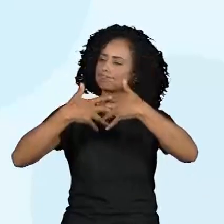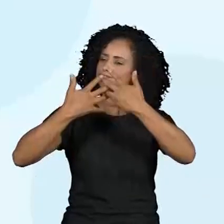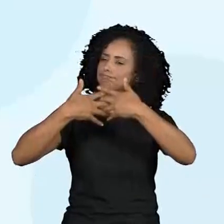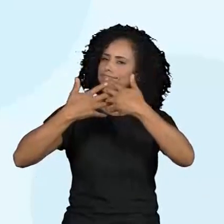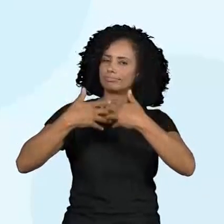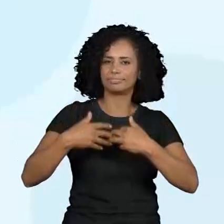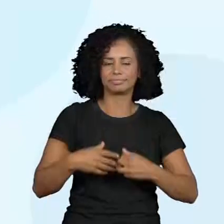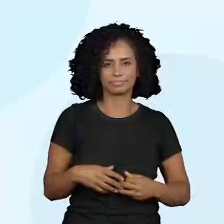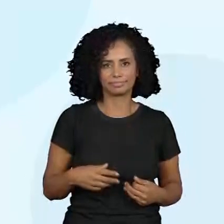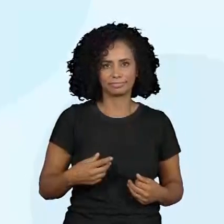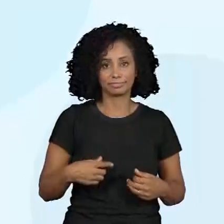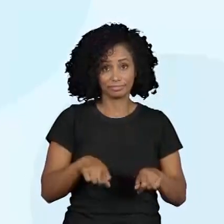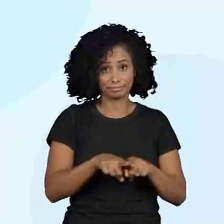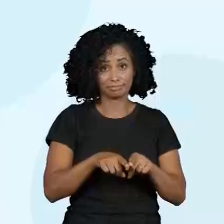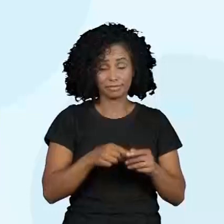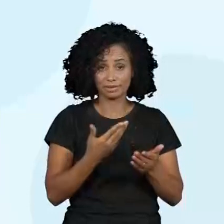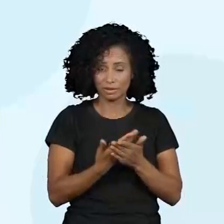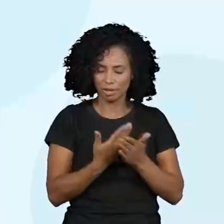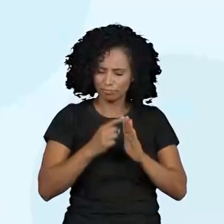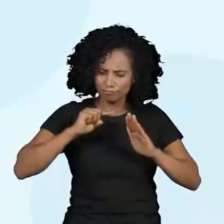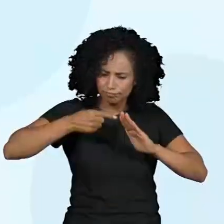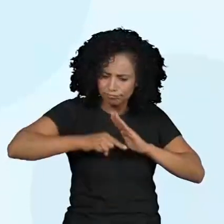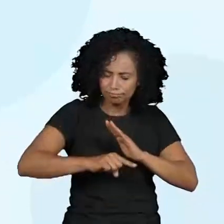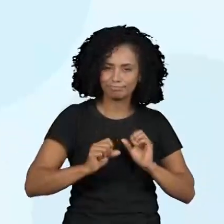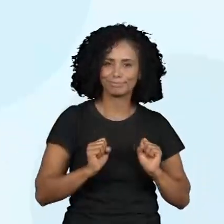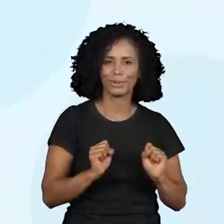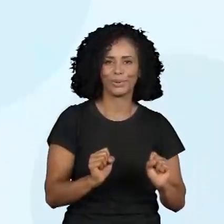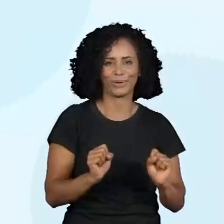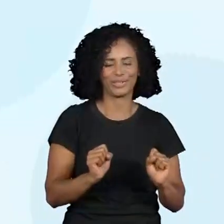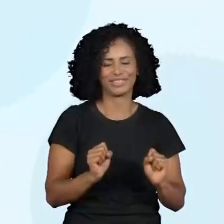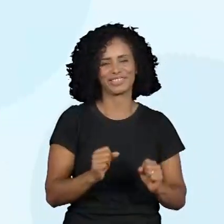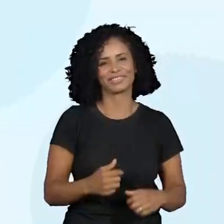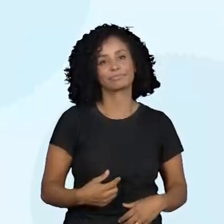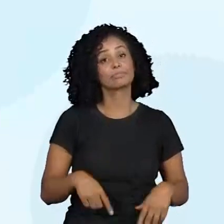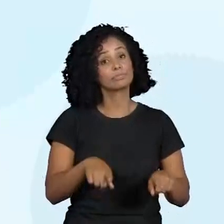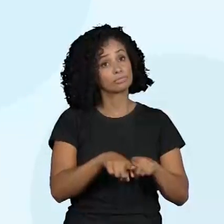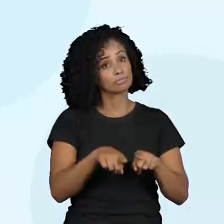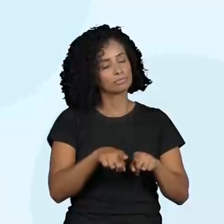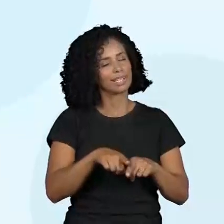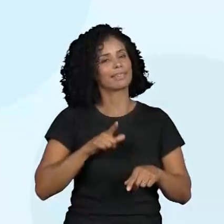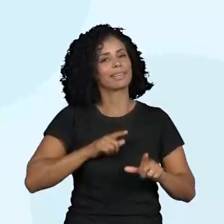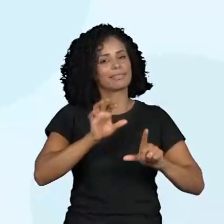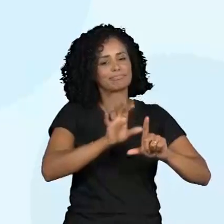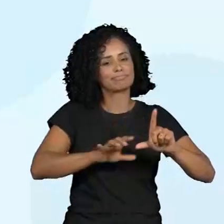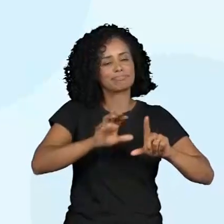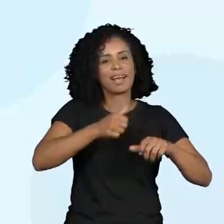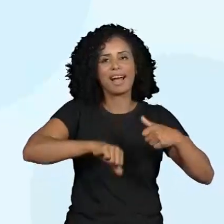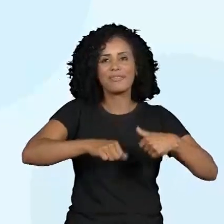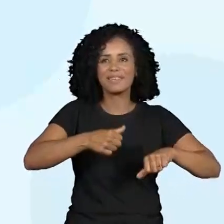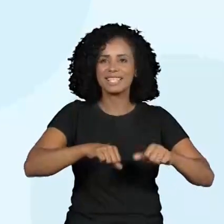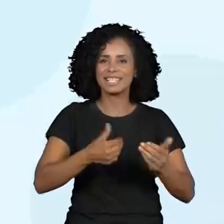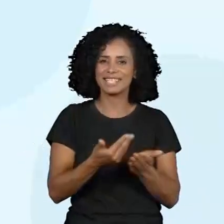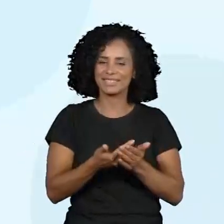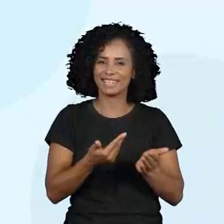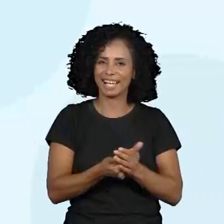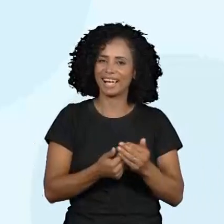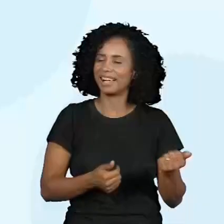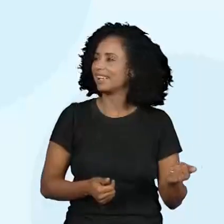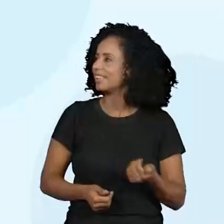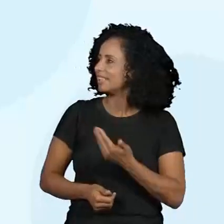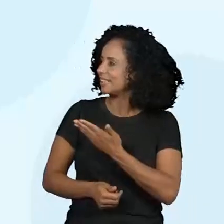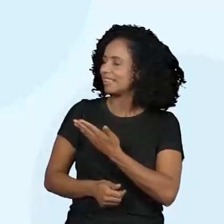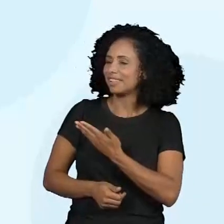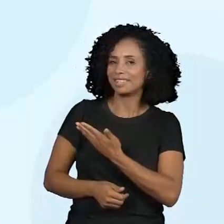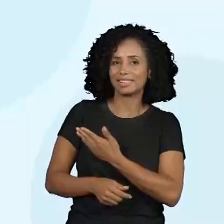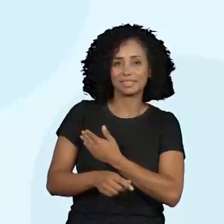isso pode ser aprofundado e lógico que nós temos a famosa avaliação